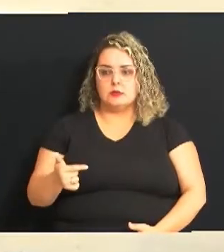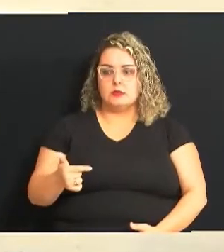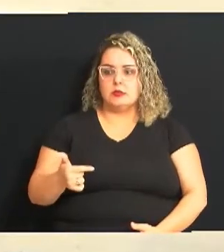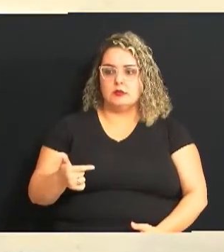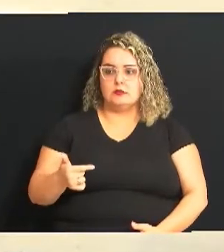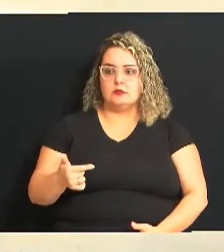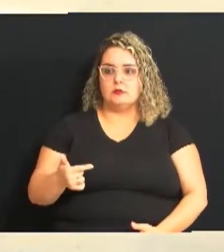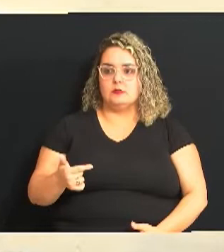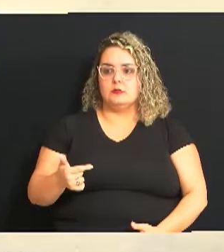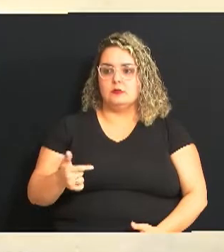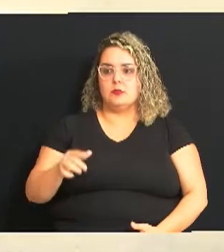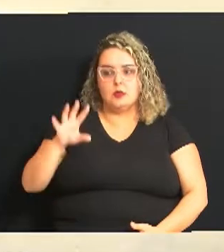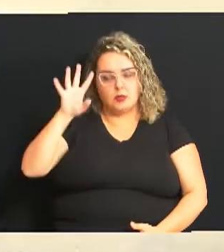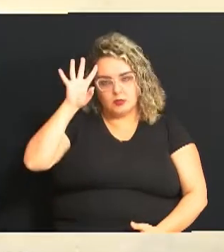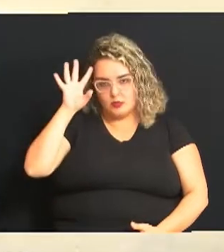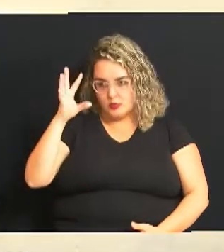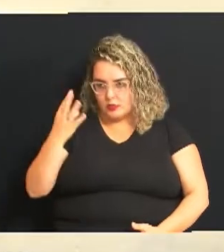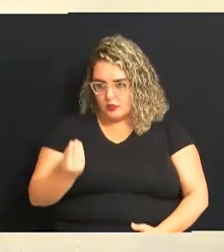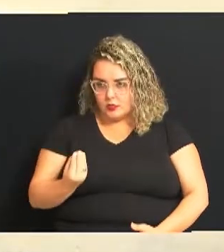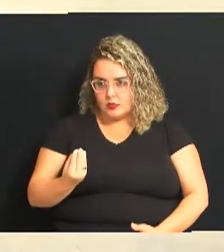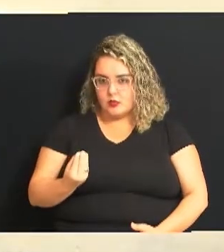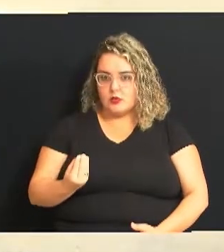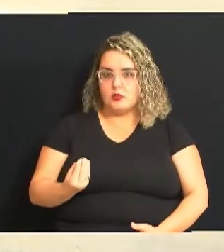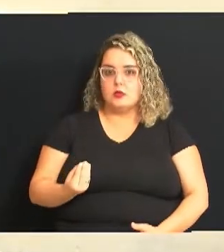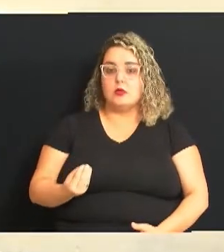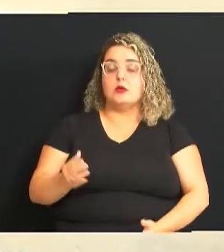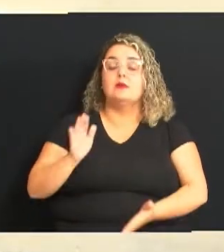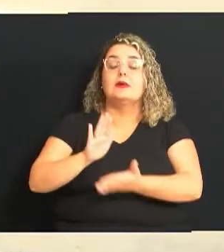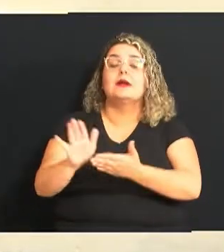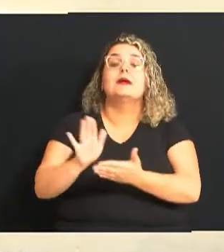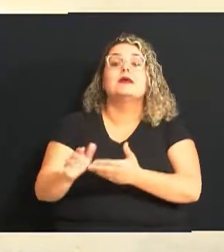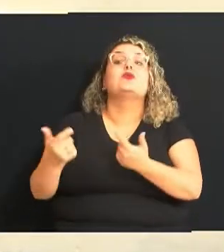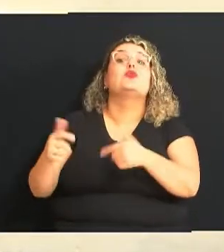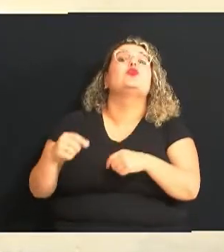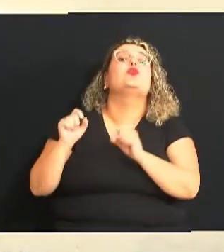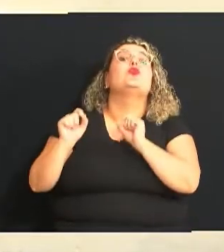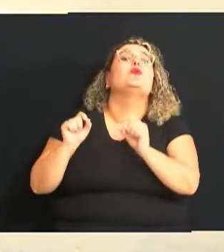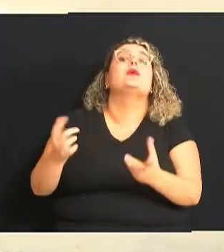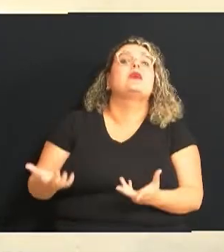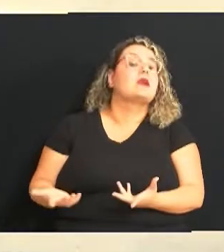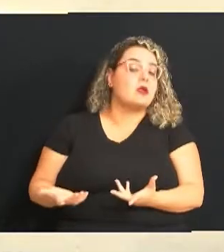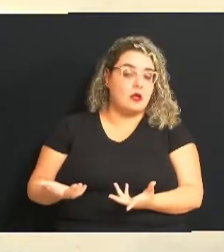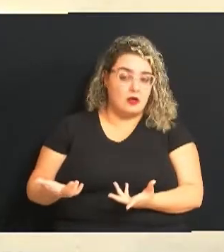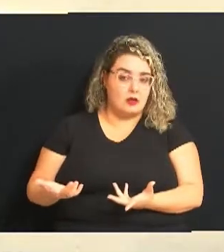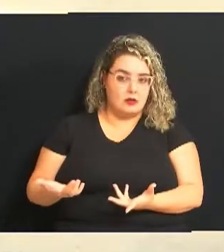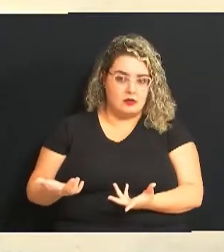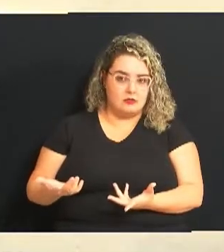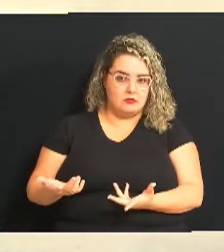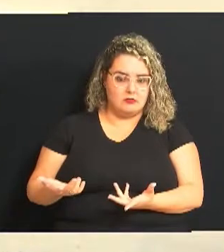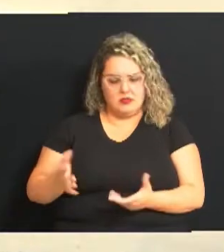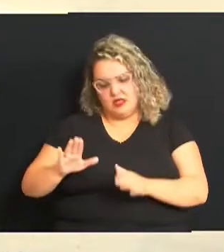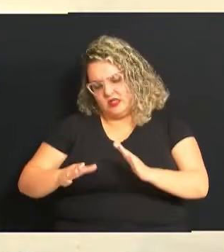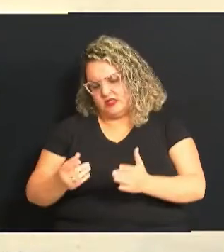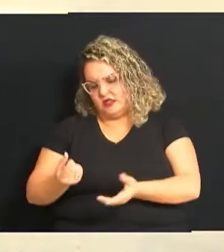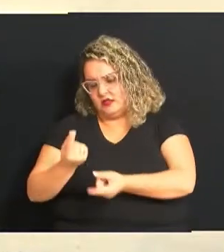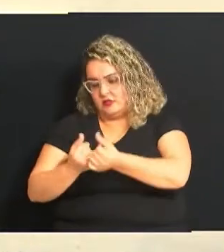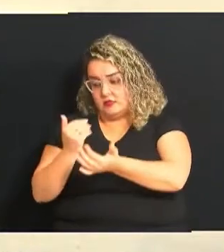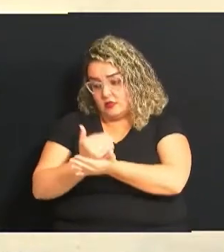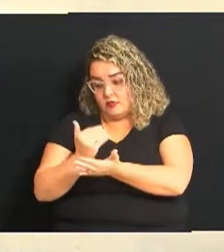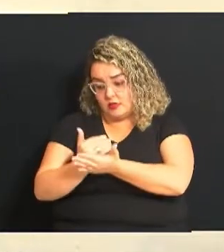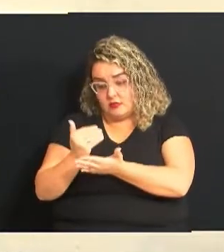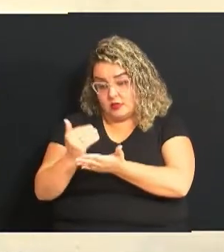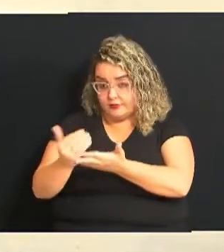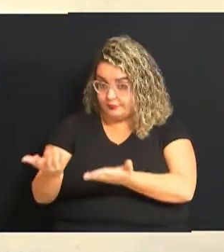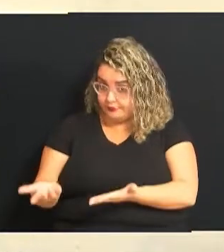tem conhecimento de onde está sendo gasto o dinheiro dele. Muitas vezes se fazem empréstimos,